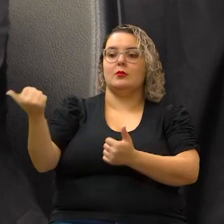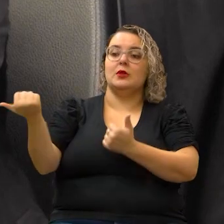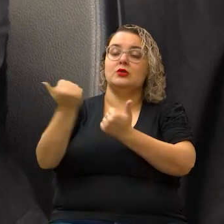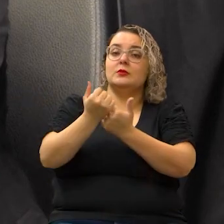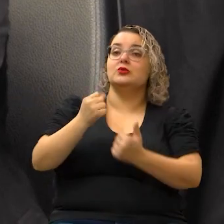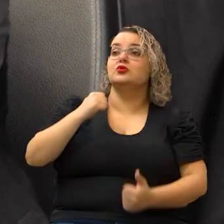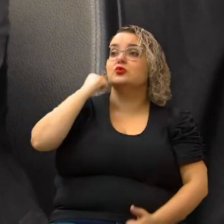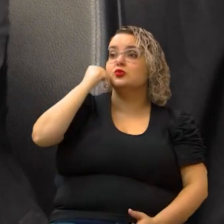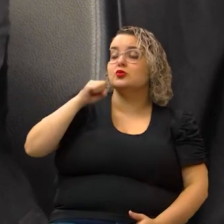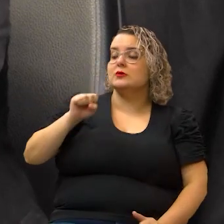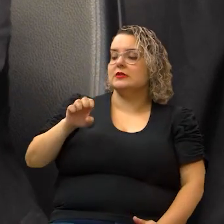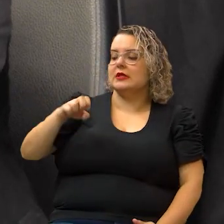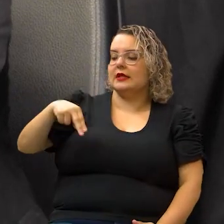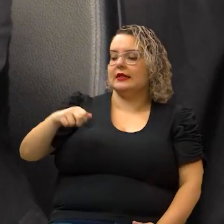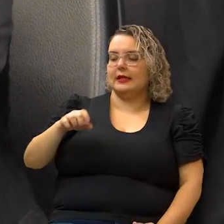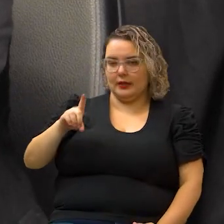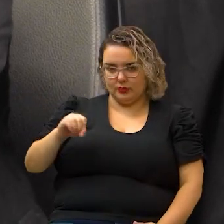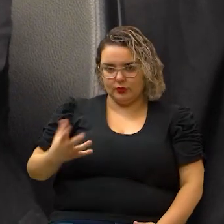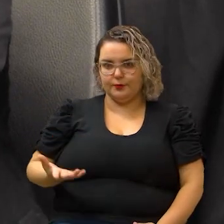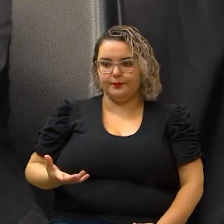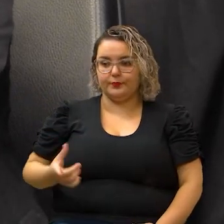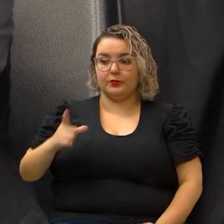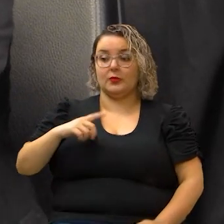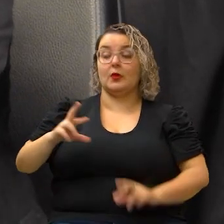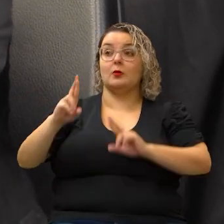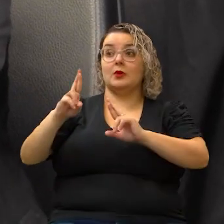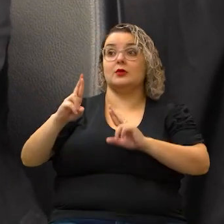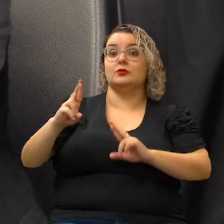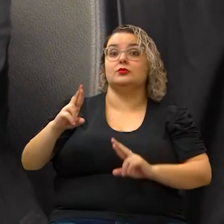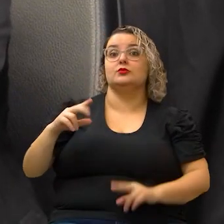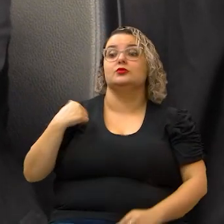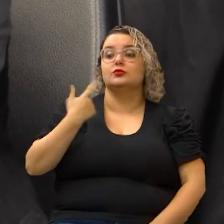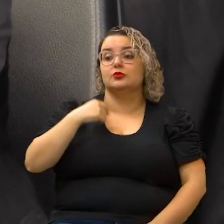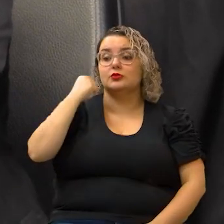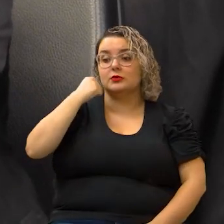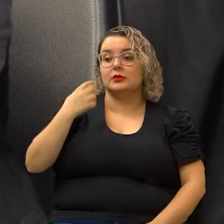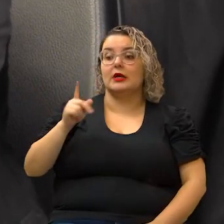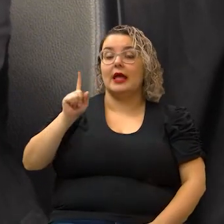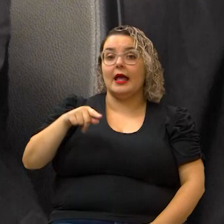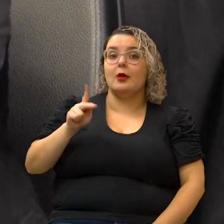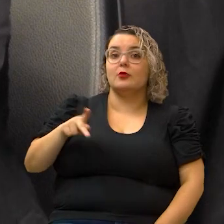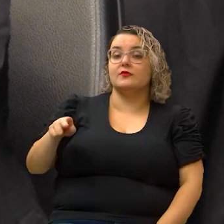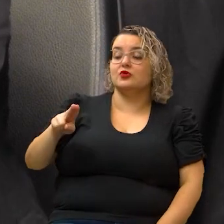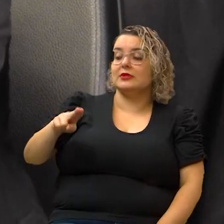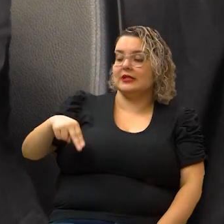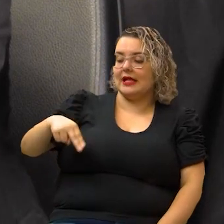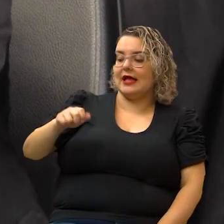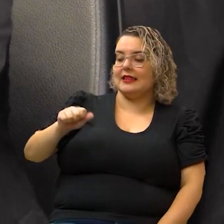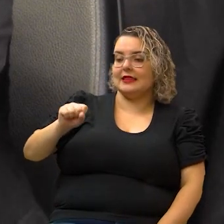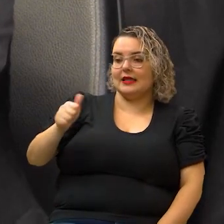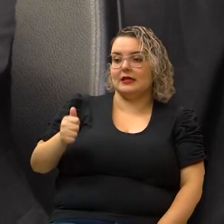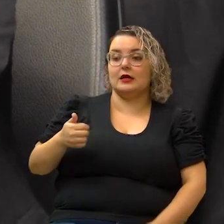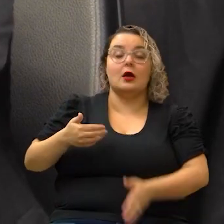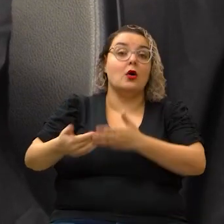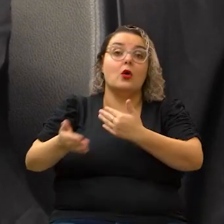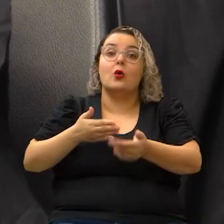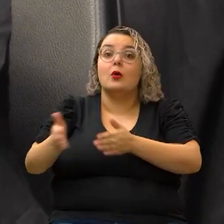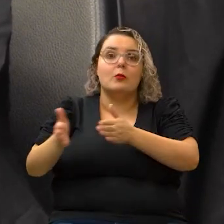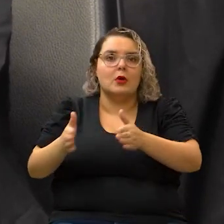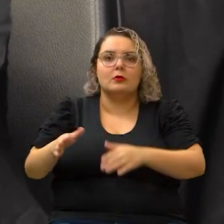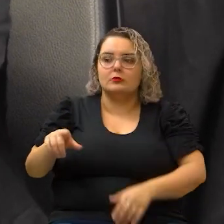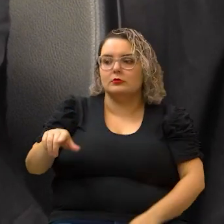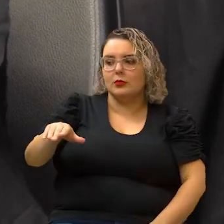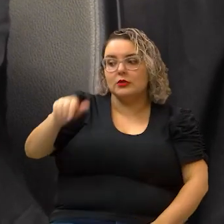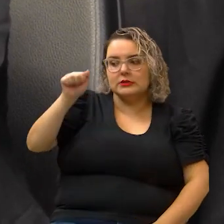primeiro suplente no Senado, há uma expectativa do nosso senador, ele é professor na NASA. Sim. Então, a qualquer momento,